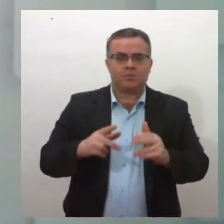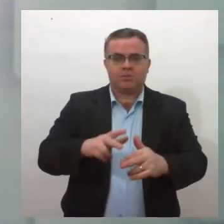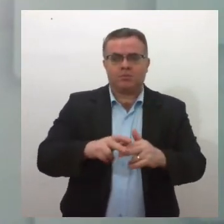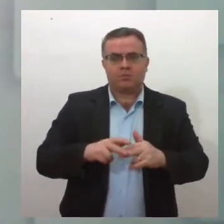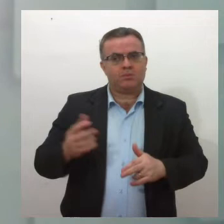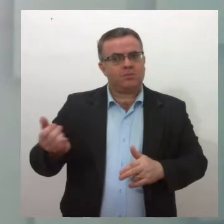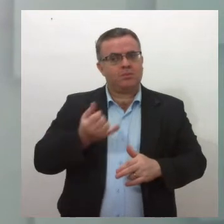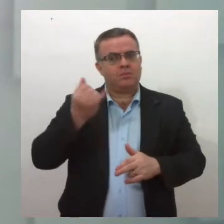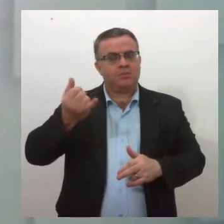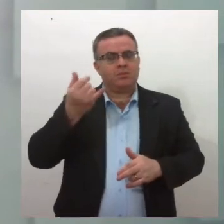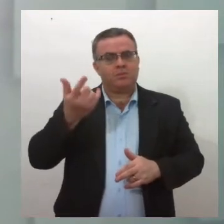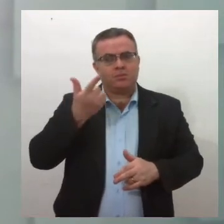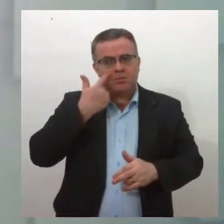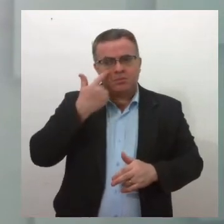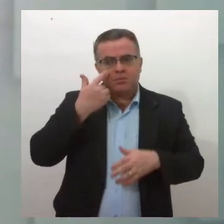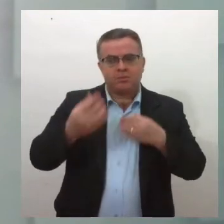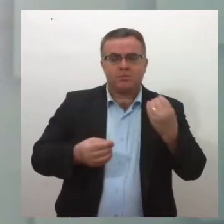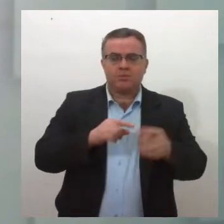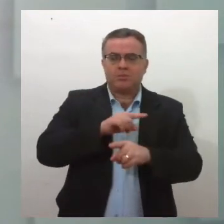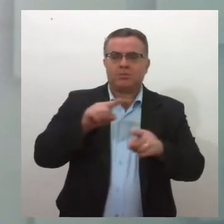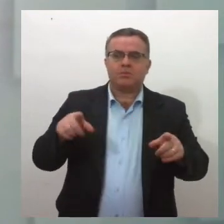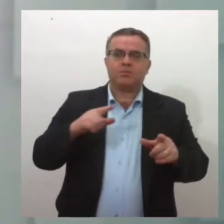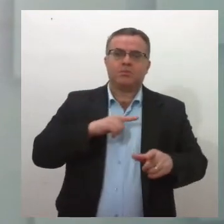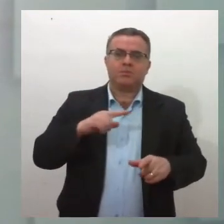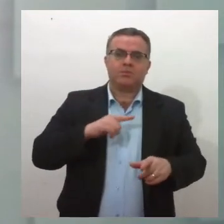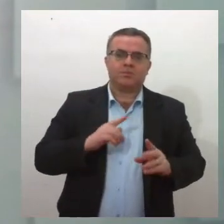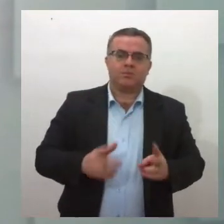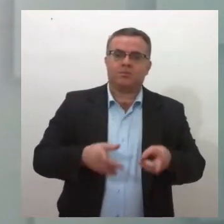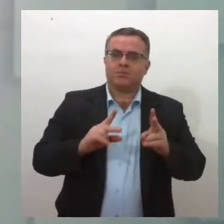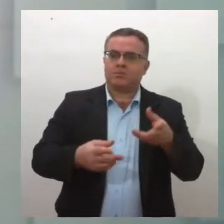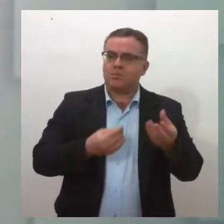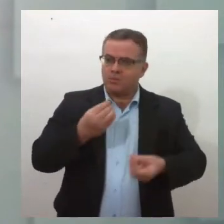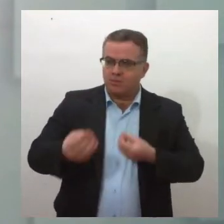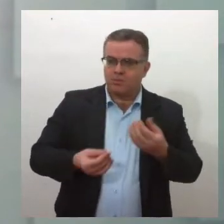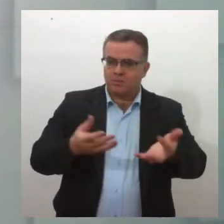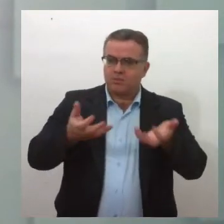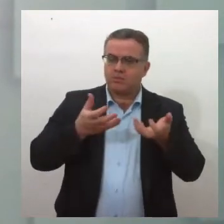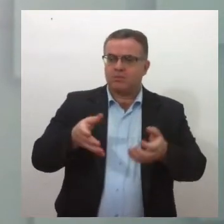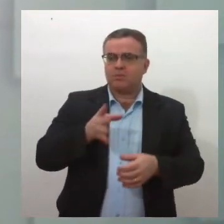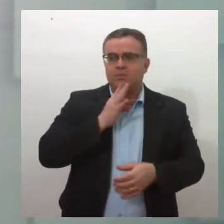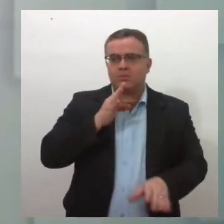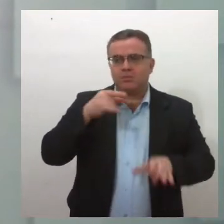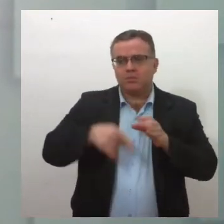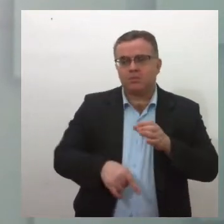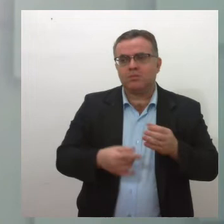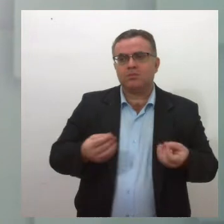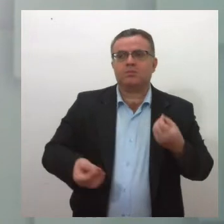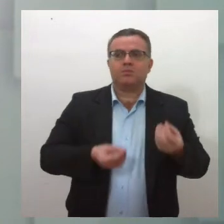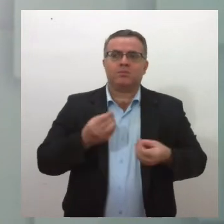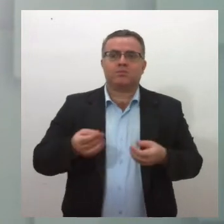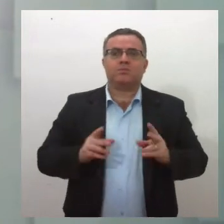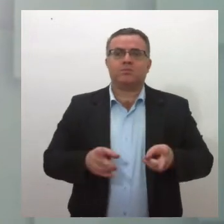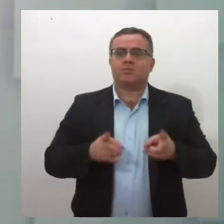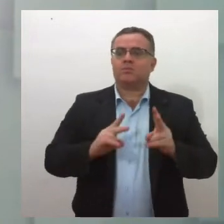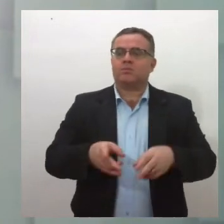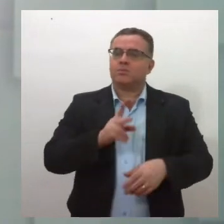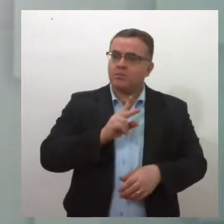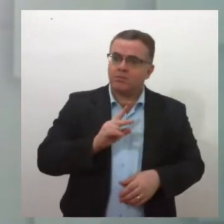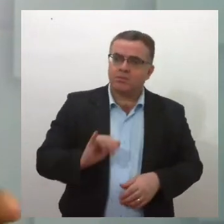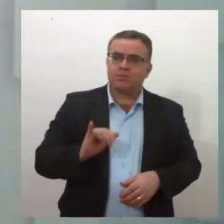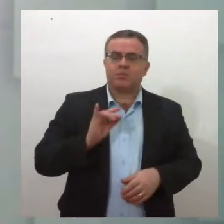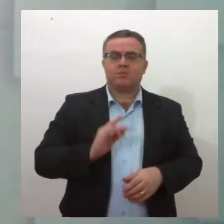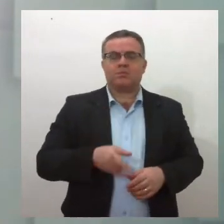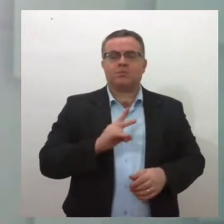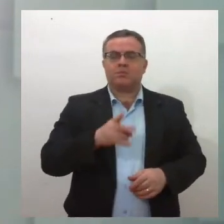pena conferir você que tem diabetes e, claro, você também que quer conhecer mais sobre o assunto, que quer garantir um pouco mais sobre a